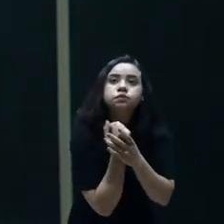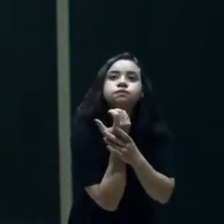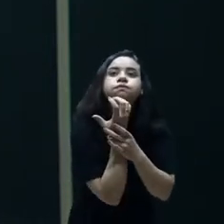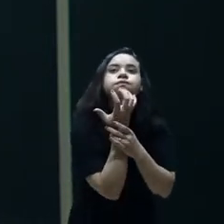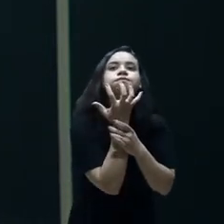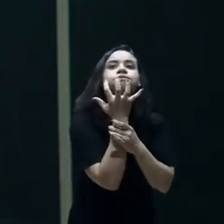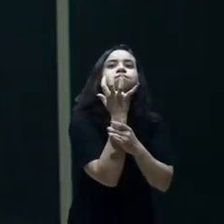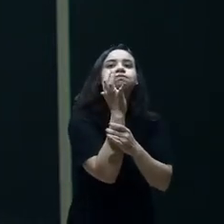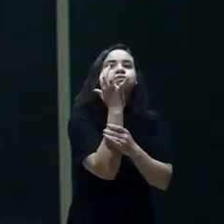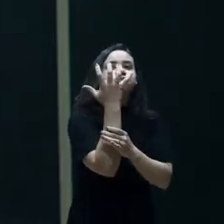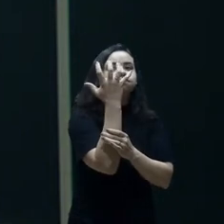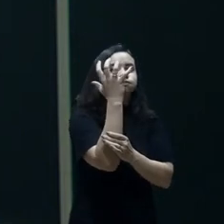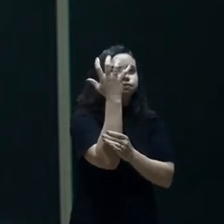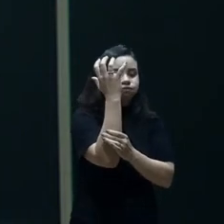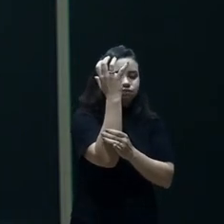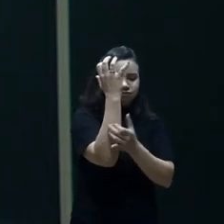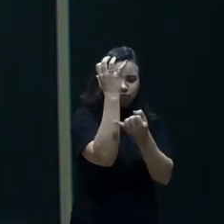mas ele cresce com espinhos,